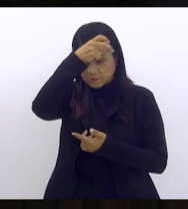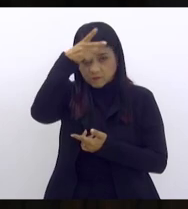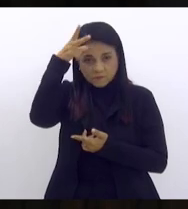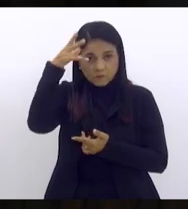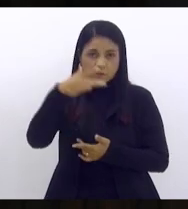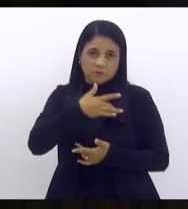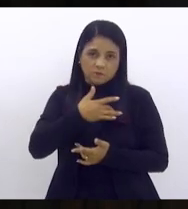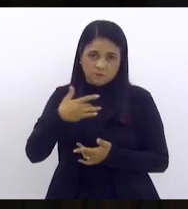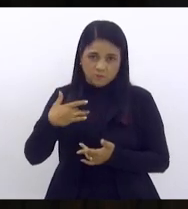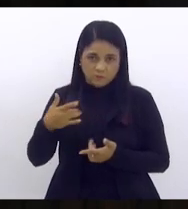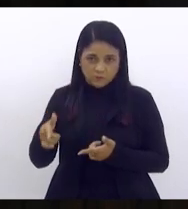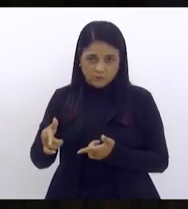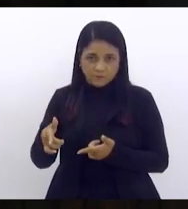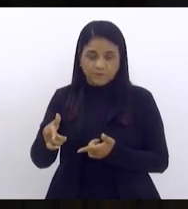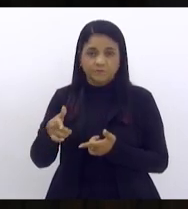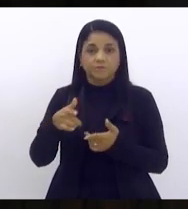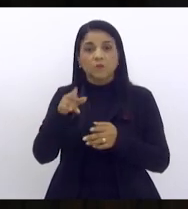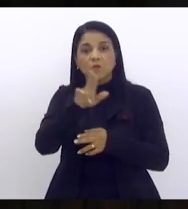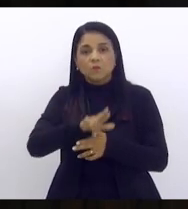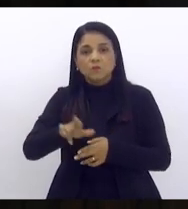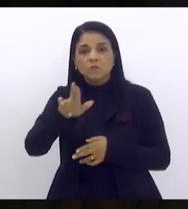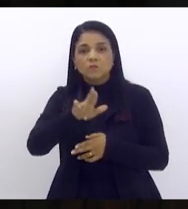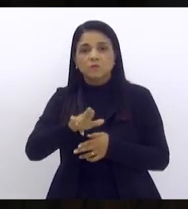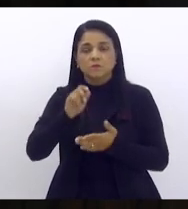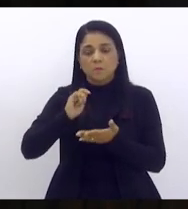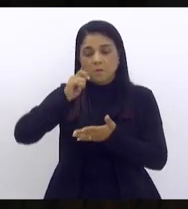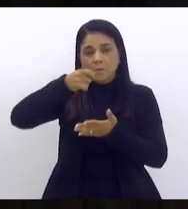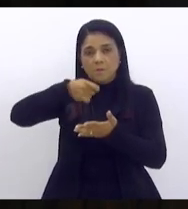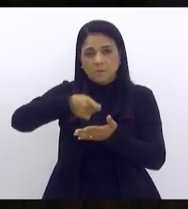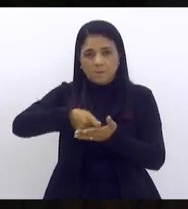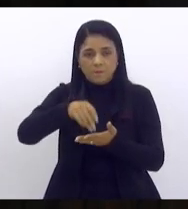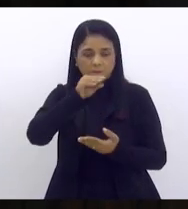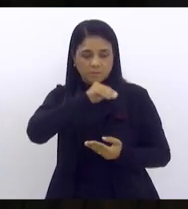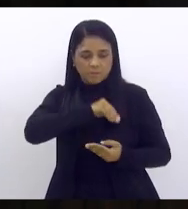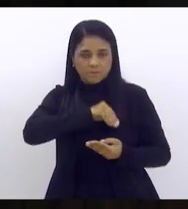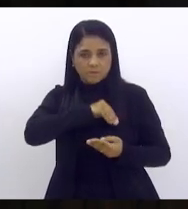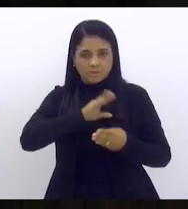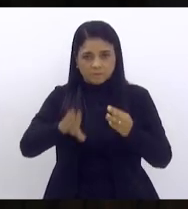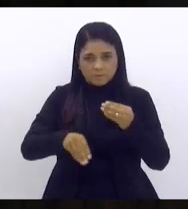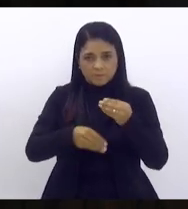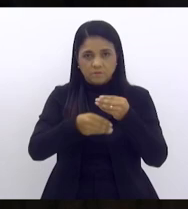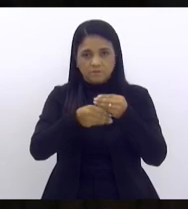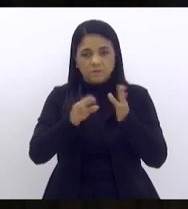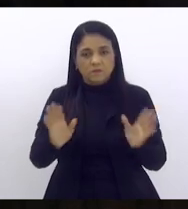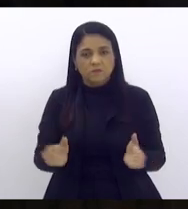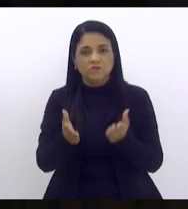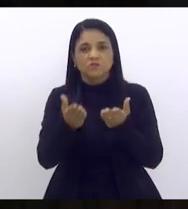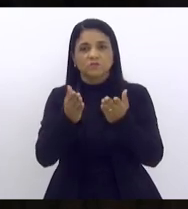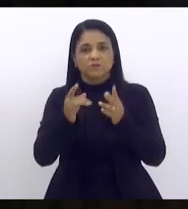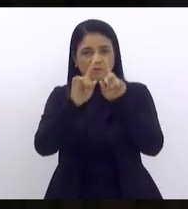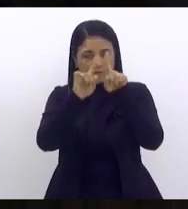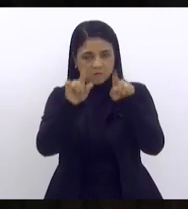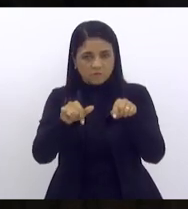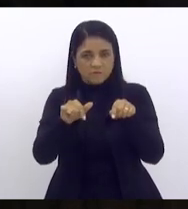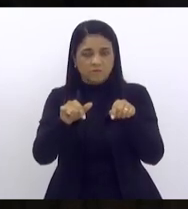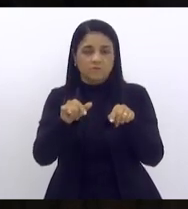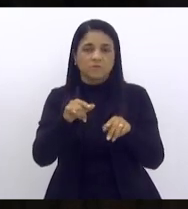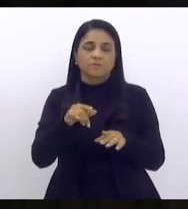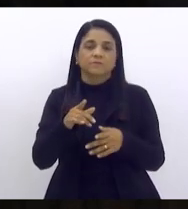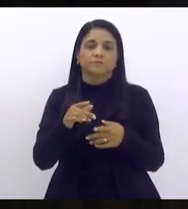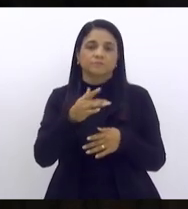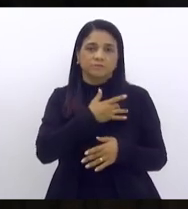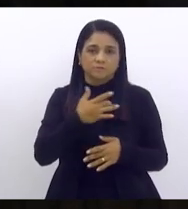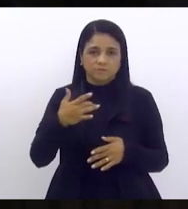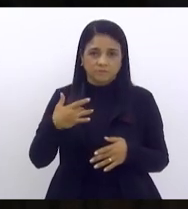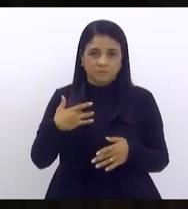usados preferencialmente para pagamento integral da gratificação anual de estímulo aos agentes comunitários de saúde e de